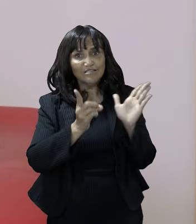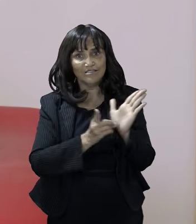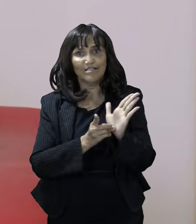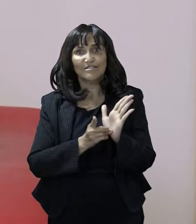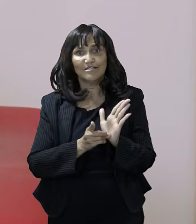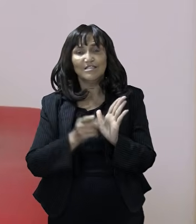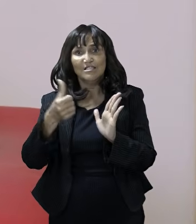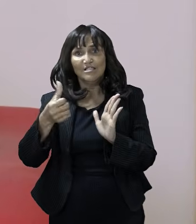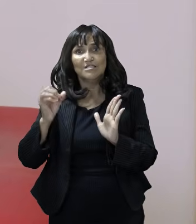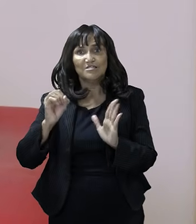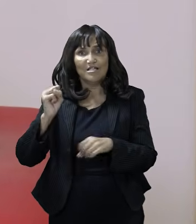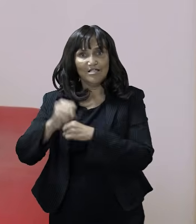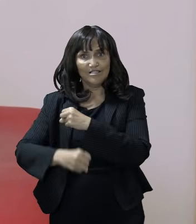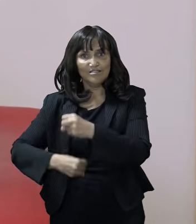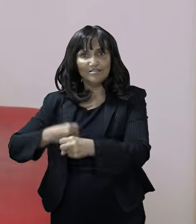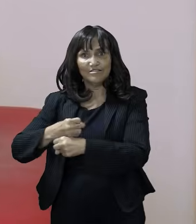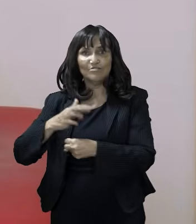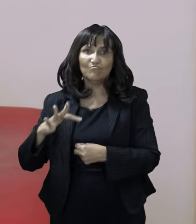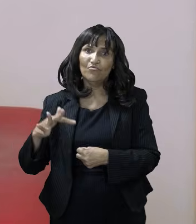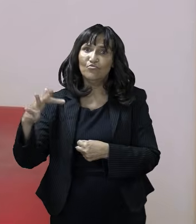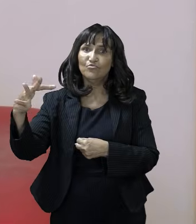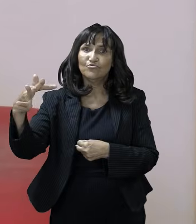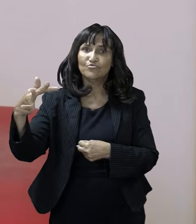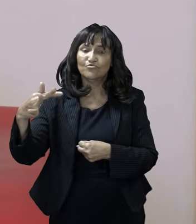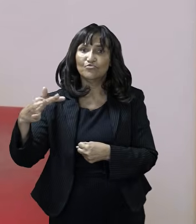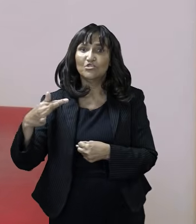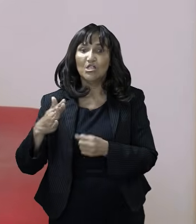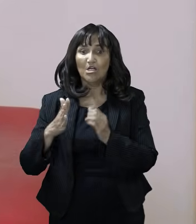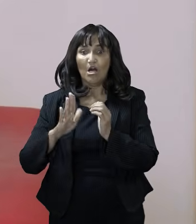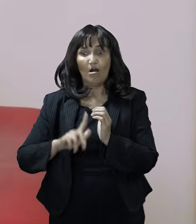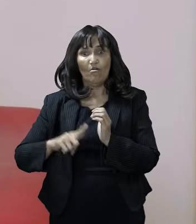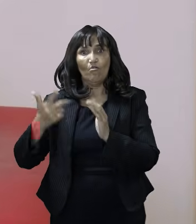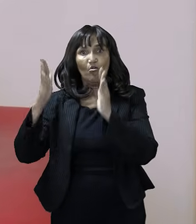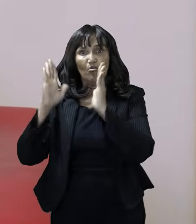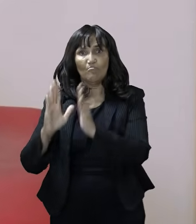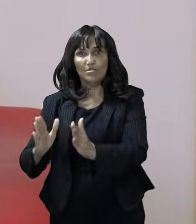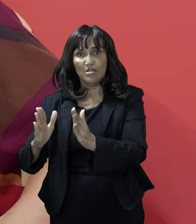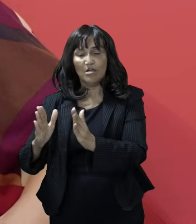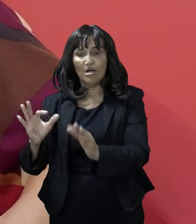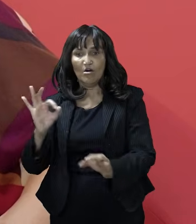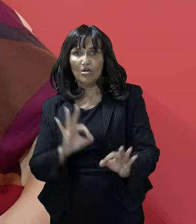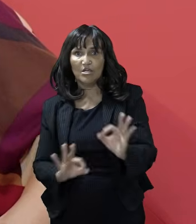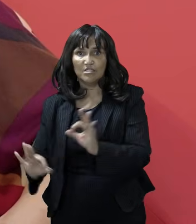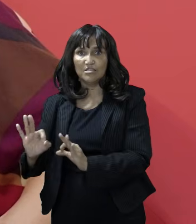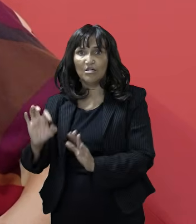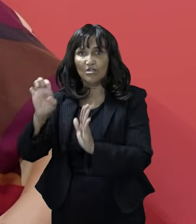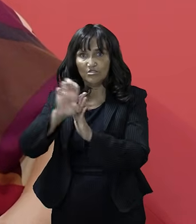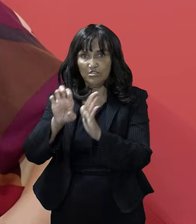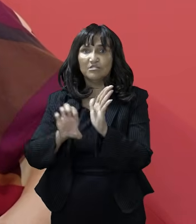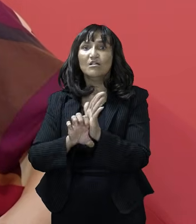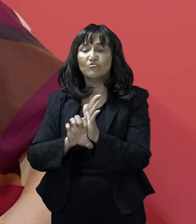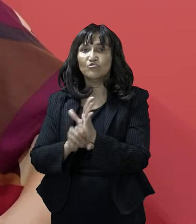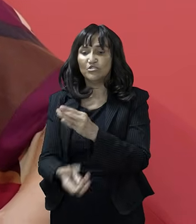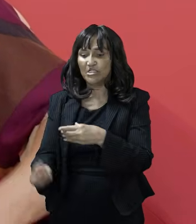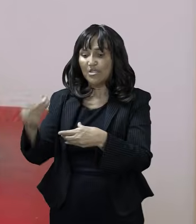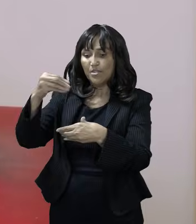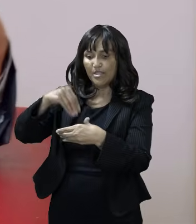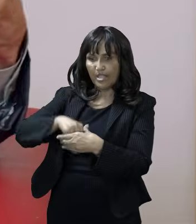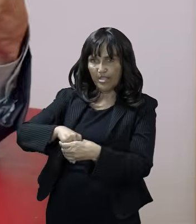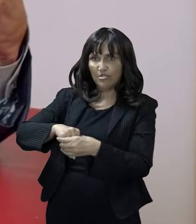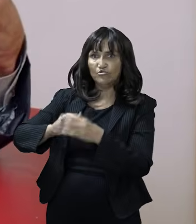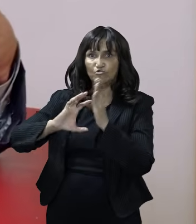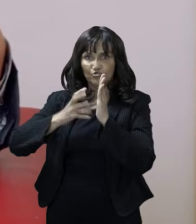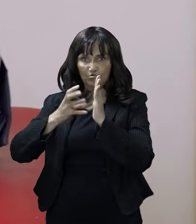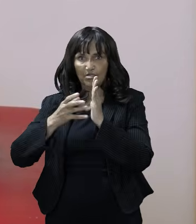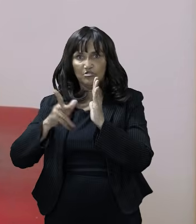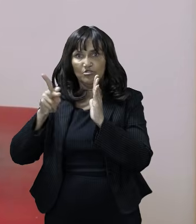Esse é um dos temas que nós estamos discutindo. A outra é a nossa organização e o nosso estatuto. Que é uma questão mais interna do partido. Mais interno, o funcionamento